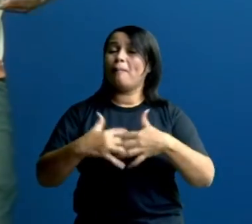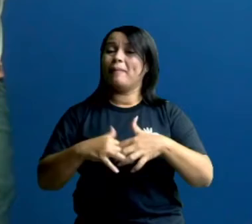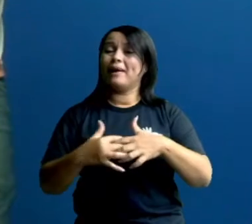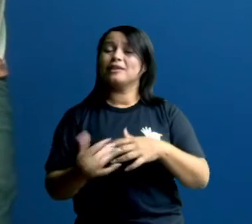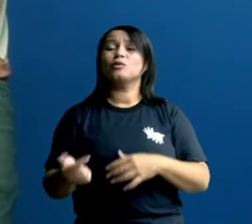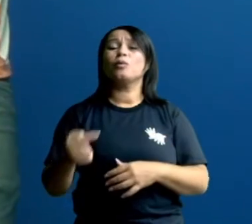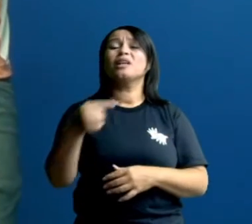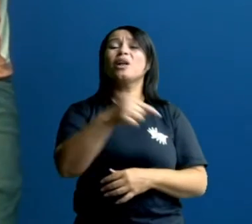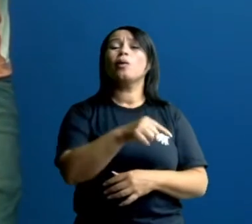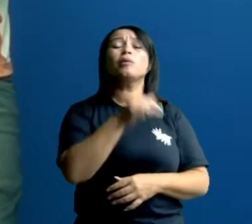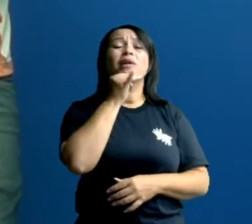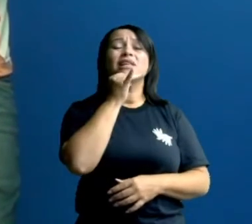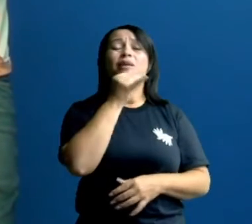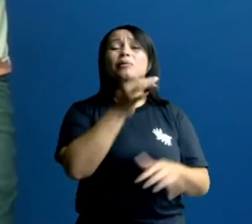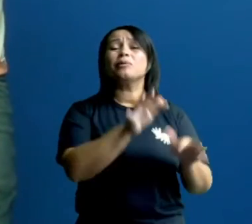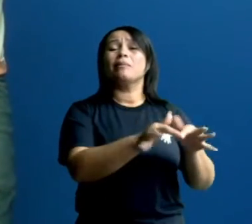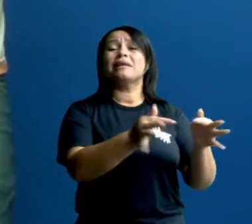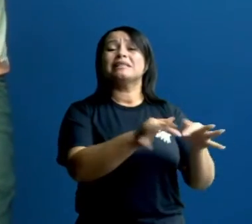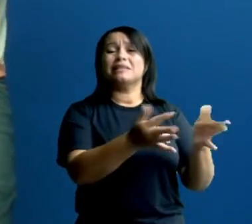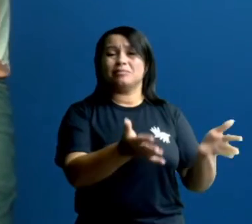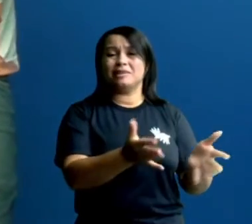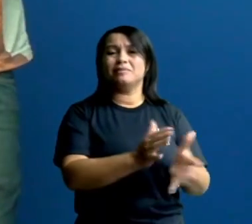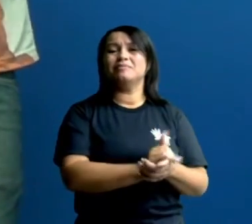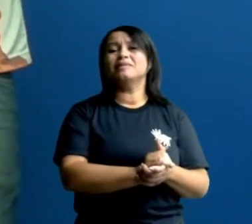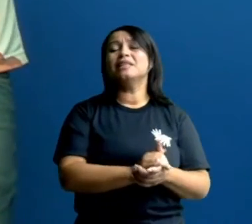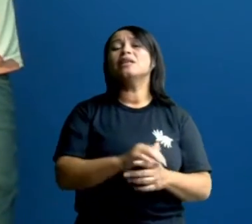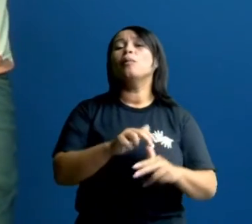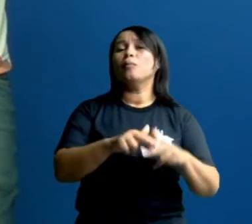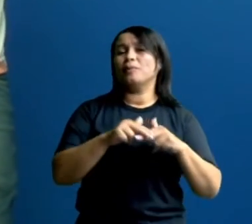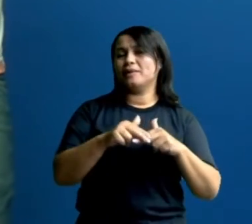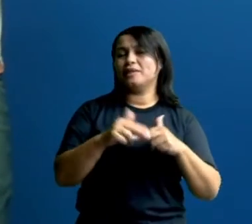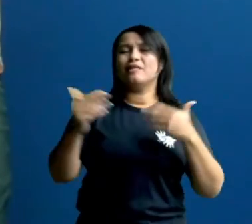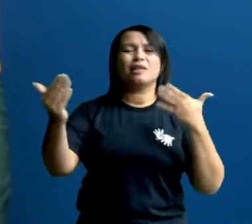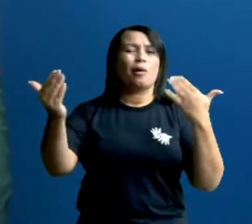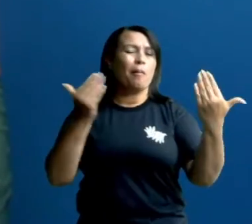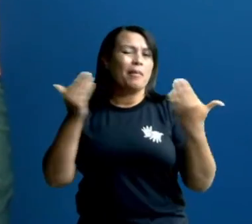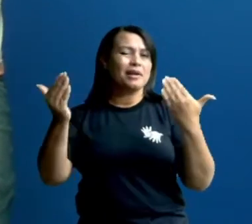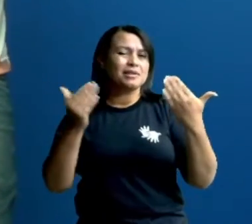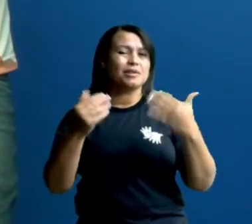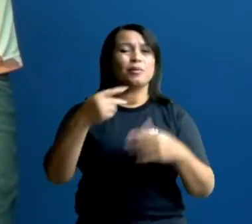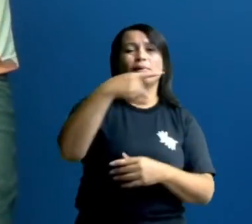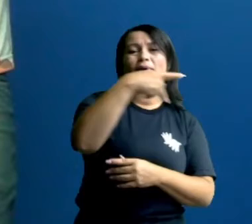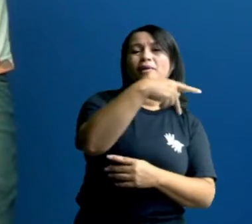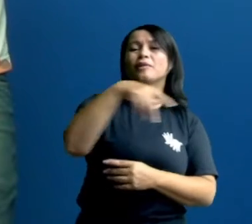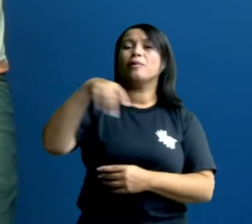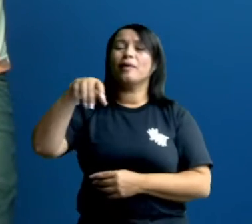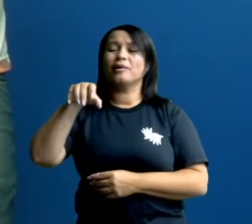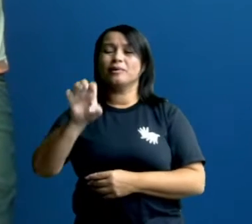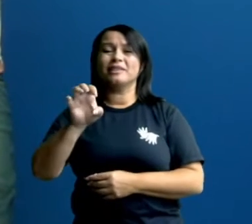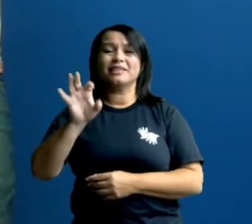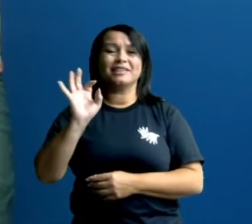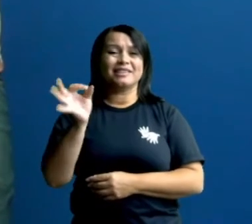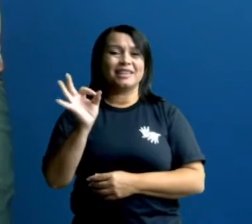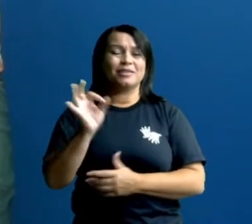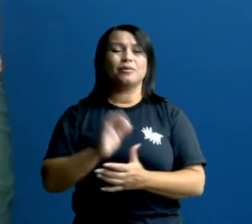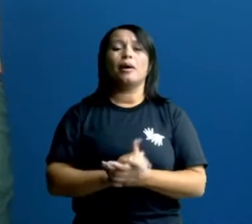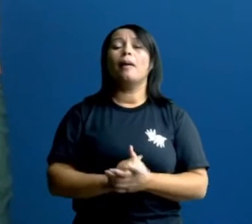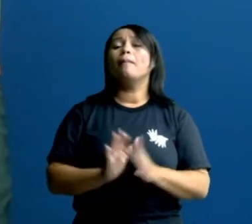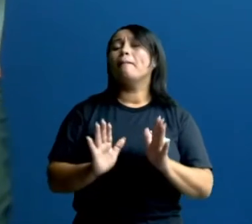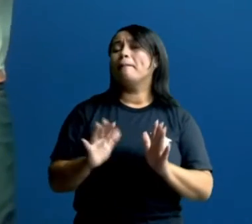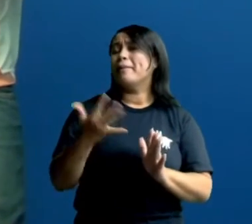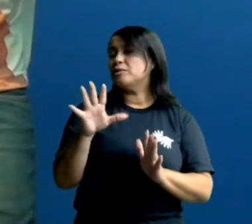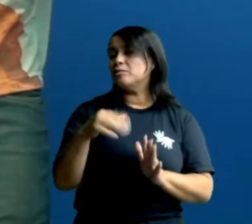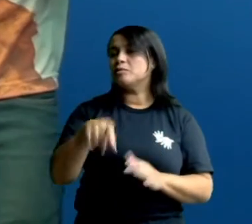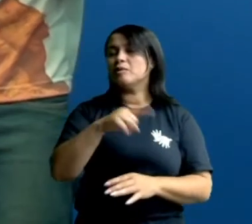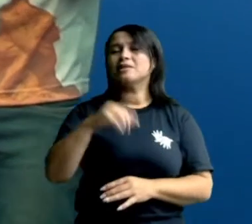aquela outra, onde tudo acontece no mesmo compartimento, né? Daí a gente faz a comparação da procarionte com a eucarionte, tá certo? Mais ou